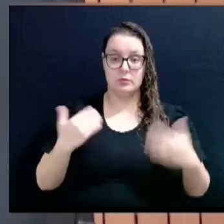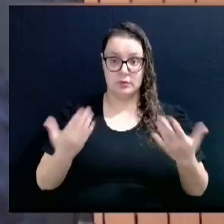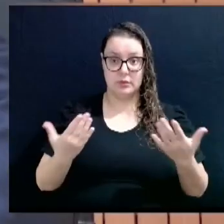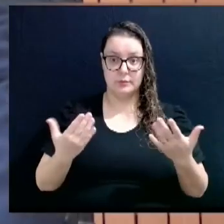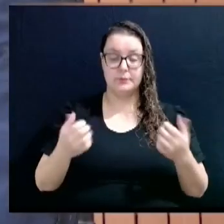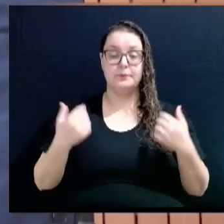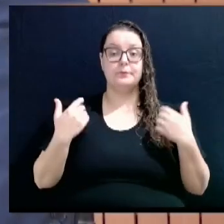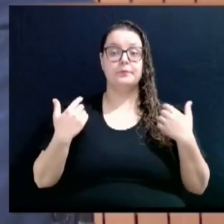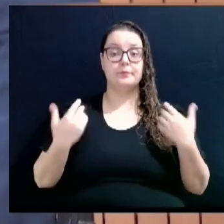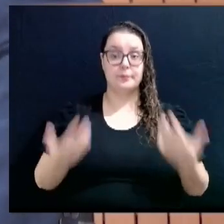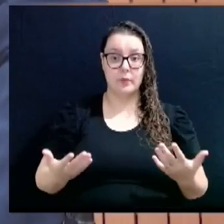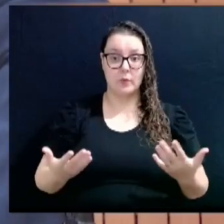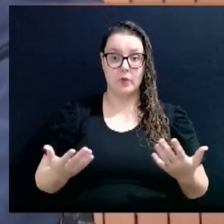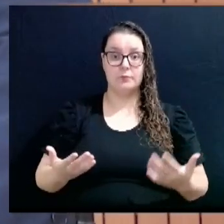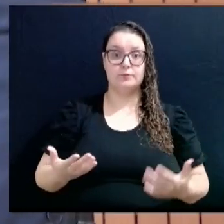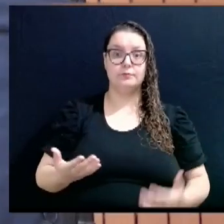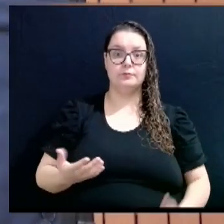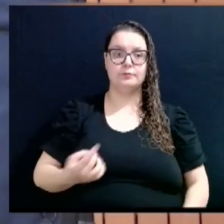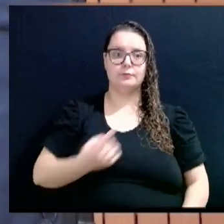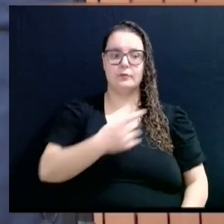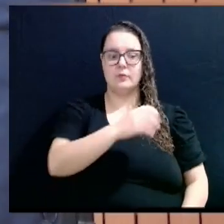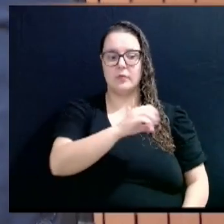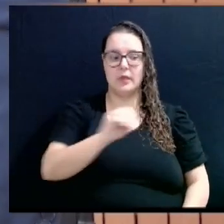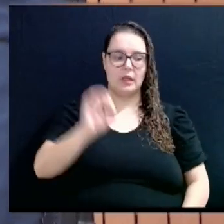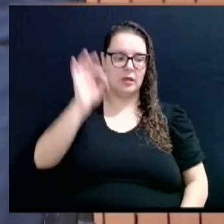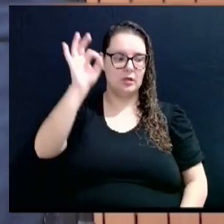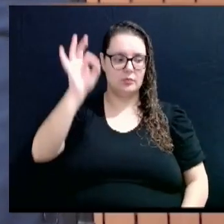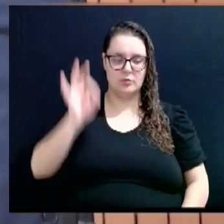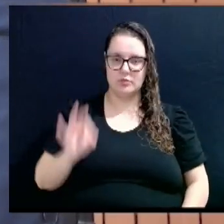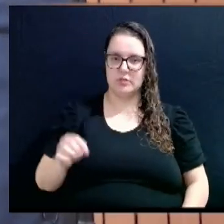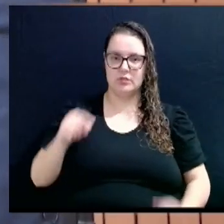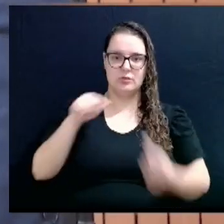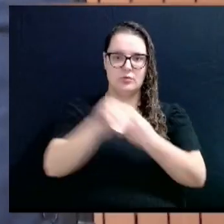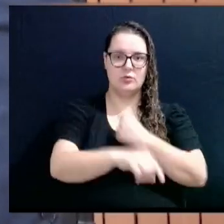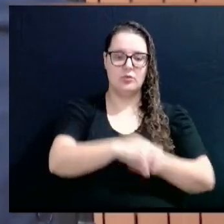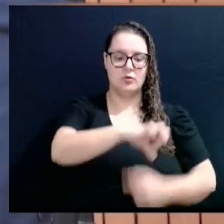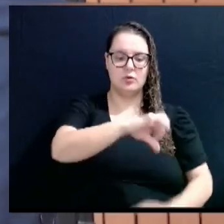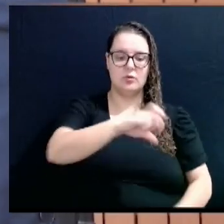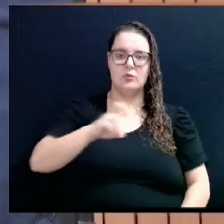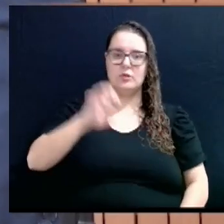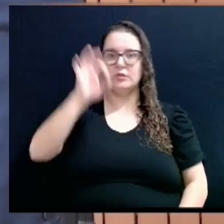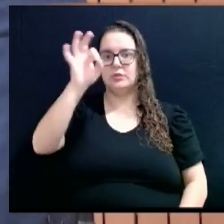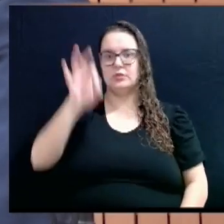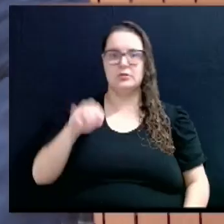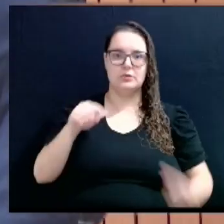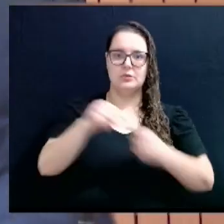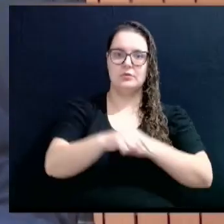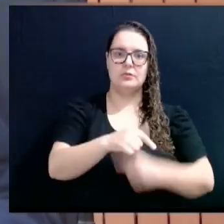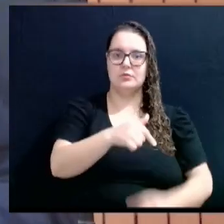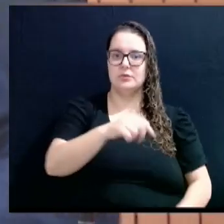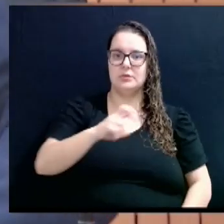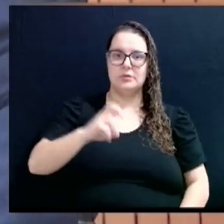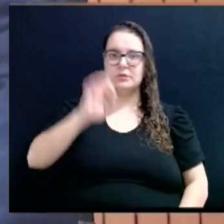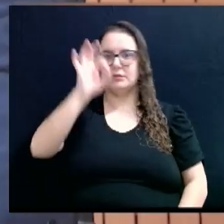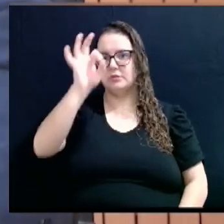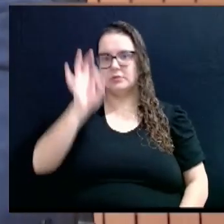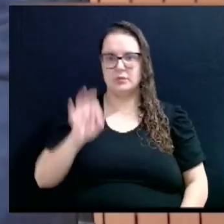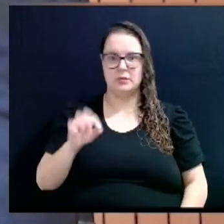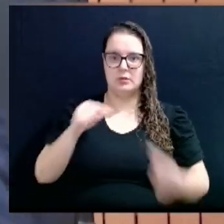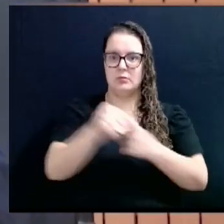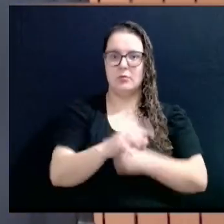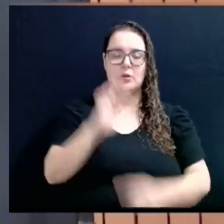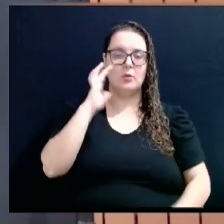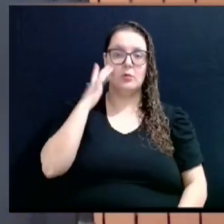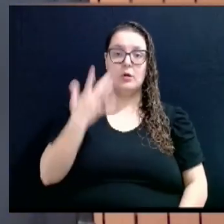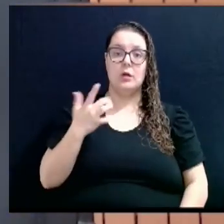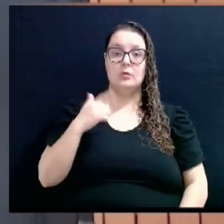ser 100% contra, 95% contra, 75% contra. Eu acho que o que nos